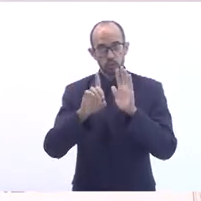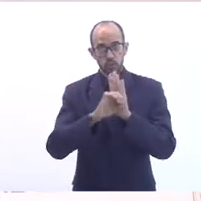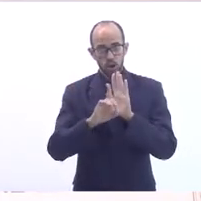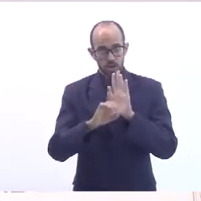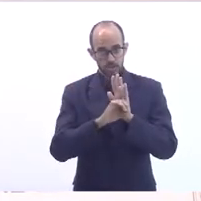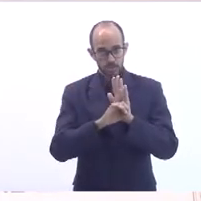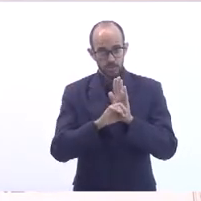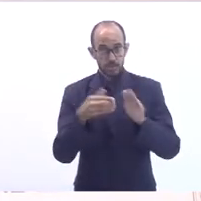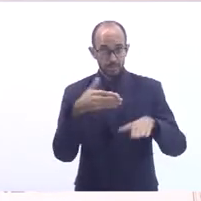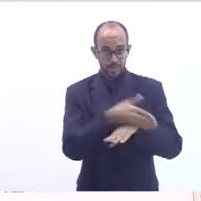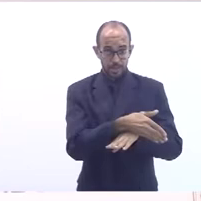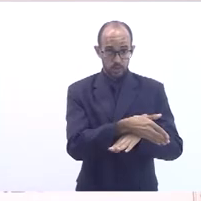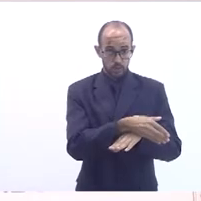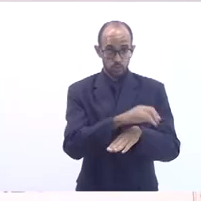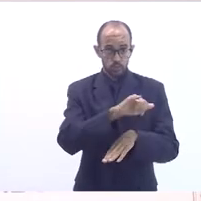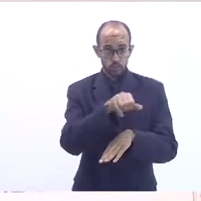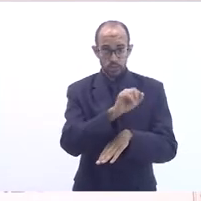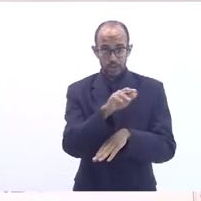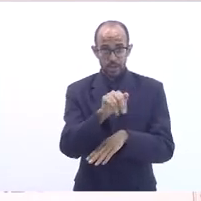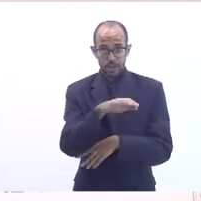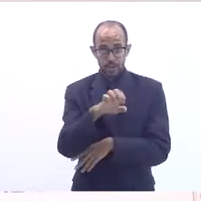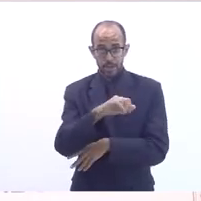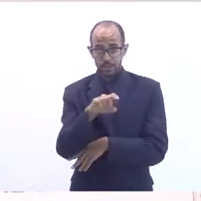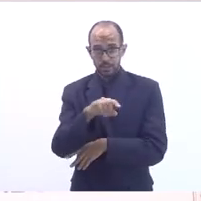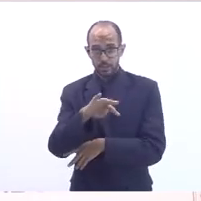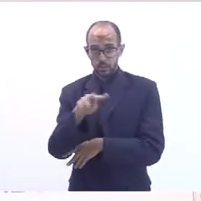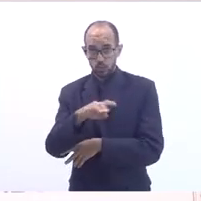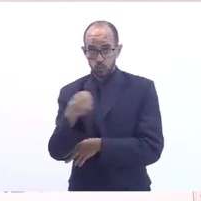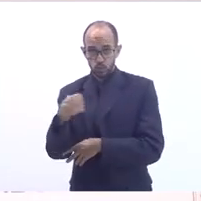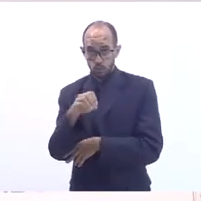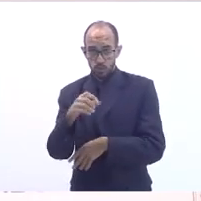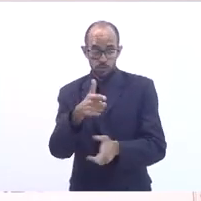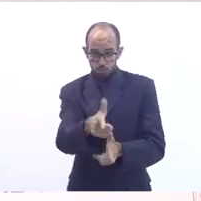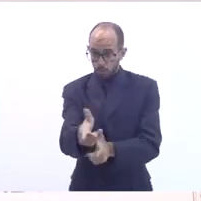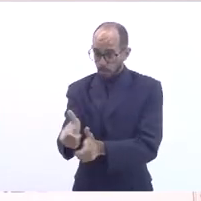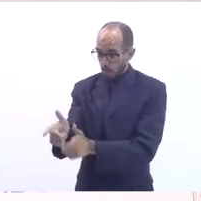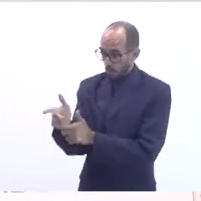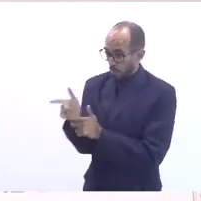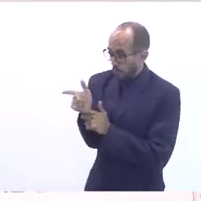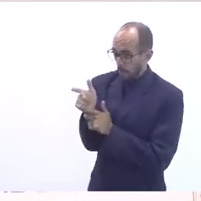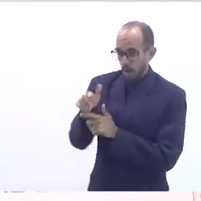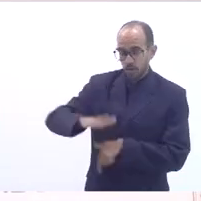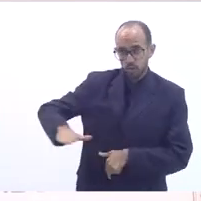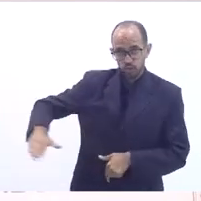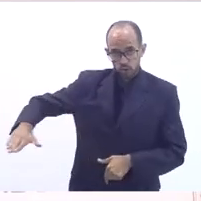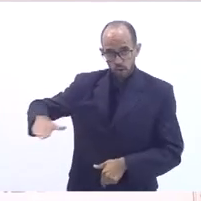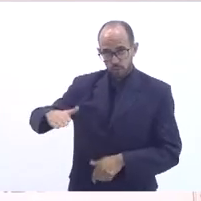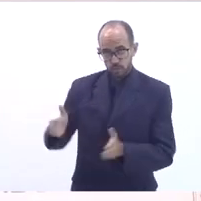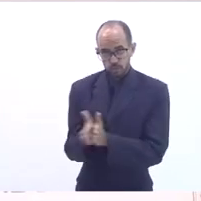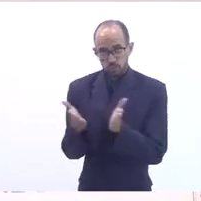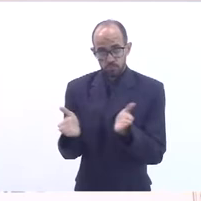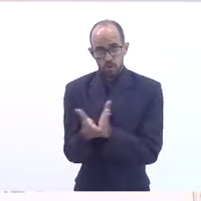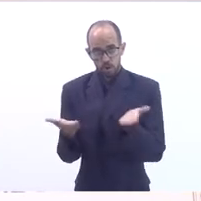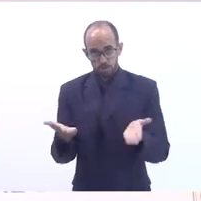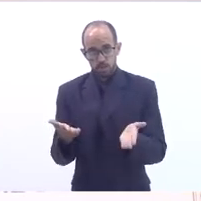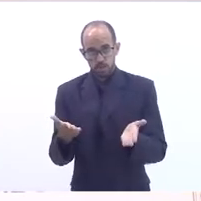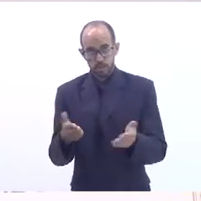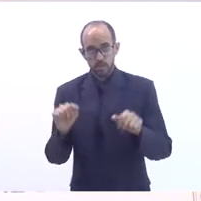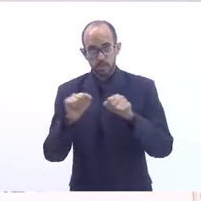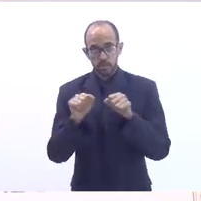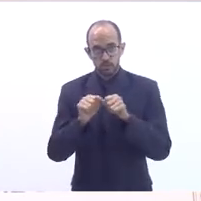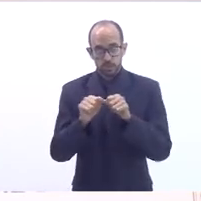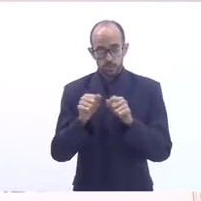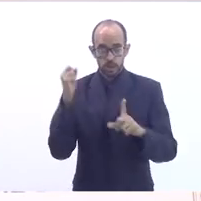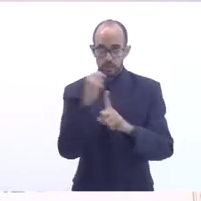Jacarezinho metendo bala nuns jovens negros pobres metendo bala no Jacarezinho fazendo a